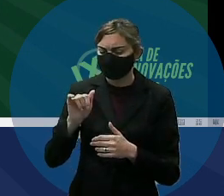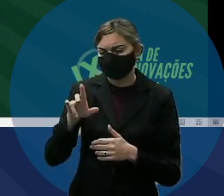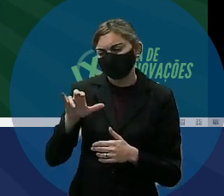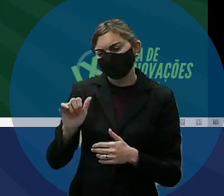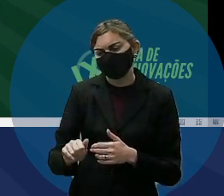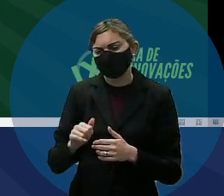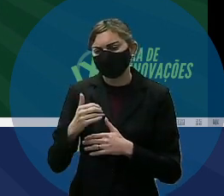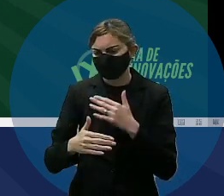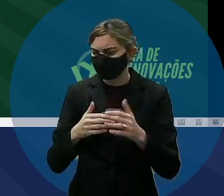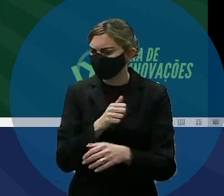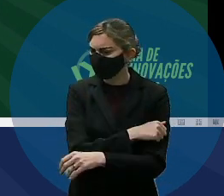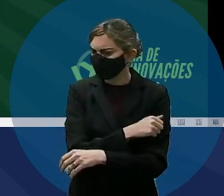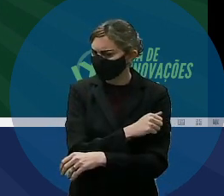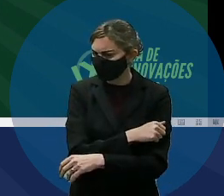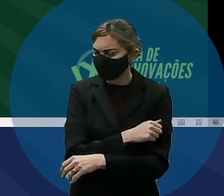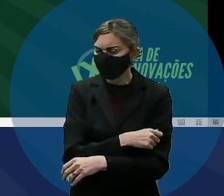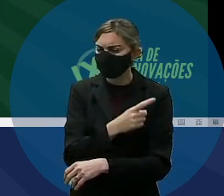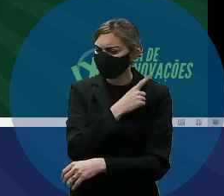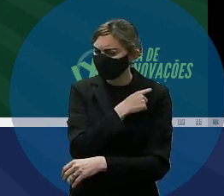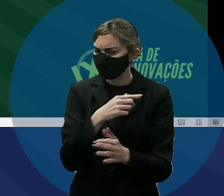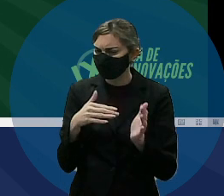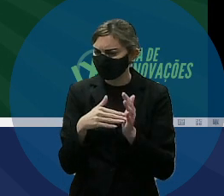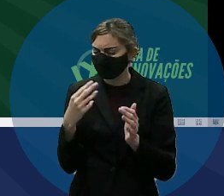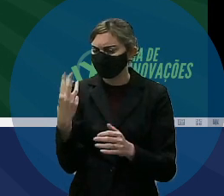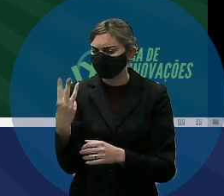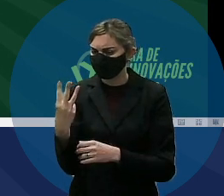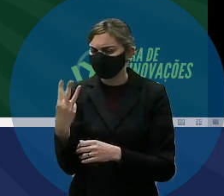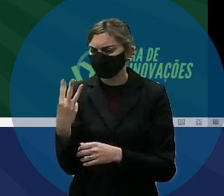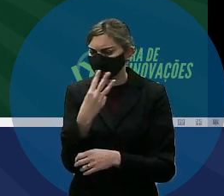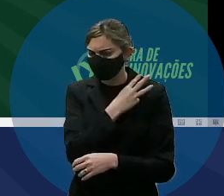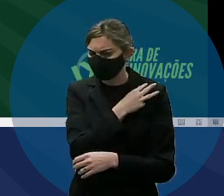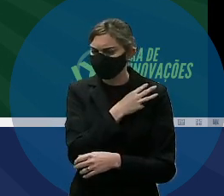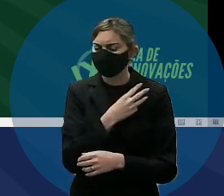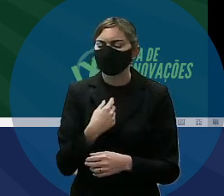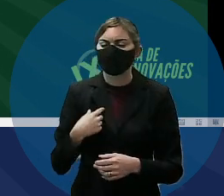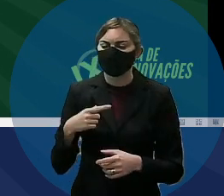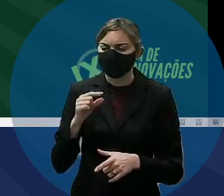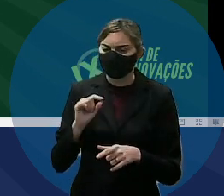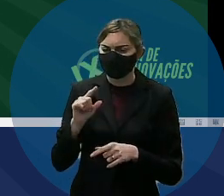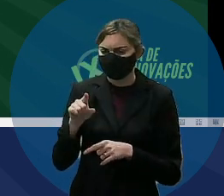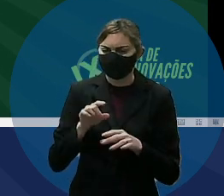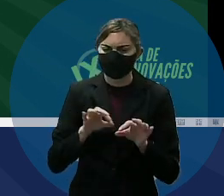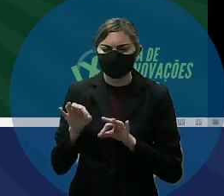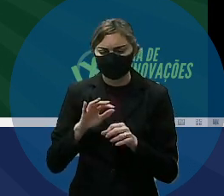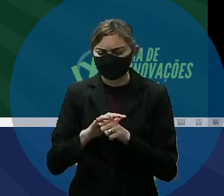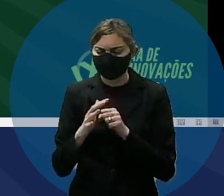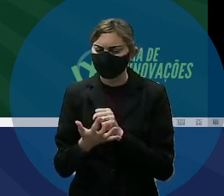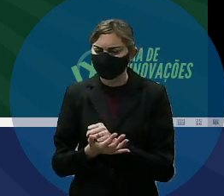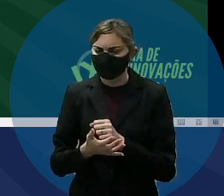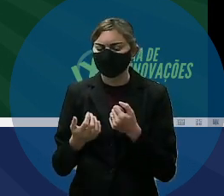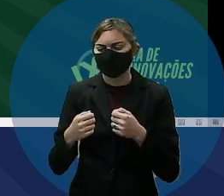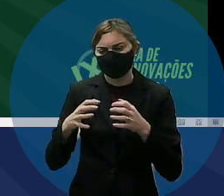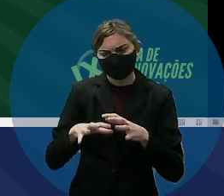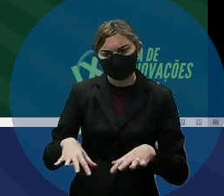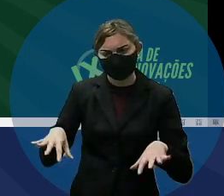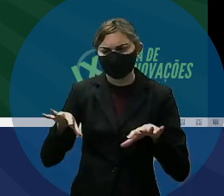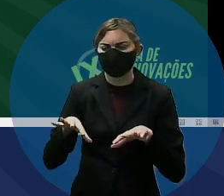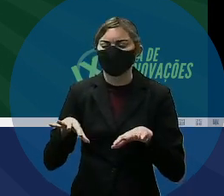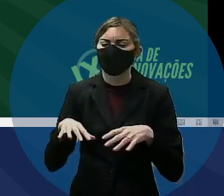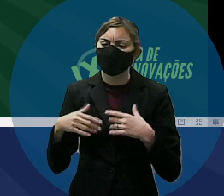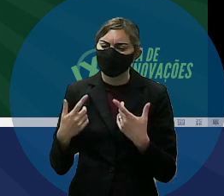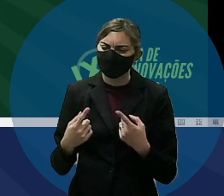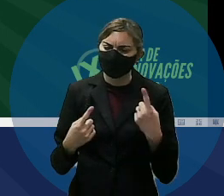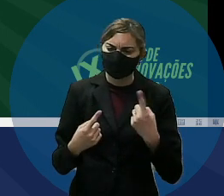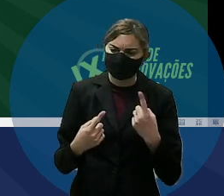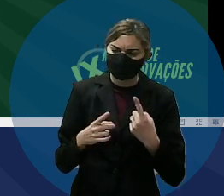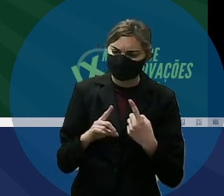pelos alunos, né, do primeiro ao terceiro ano. Então, como a Márcia já explicou, esse ano, por conta da pandemia, a gente teve que dividir as equipes. No primeiro dia,